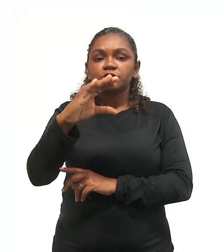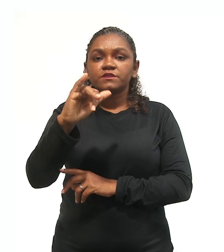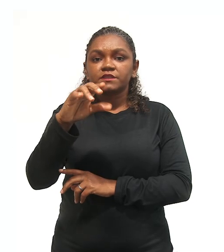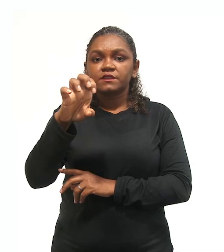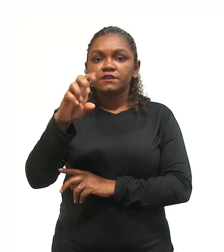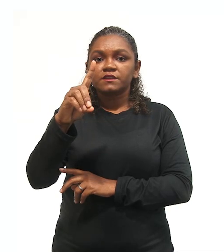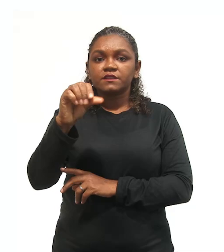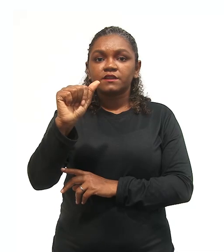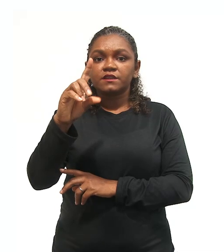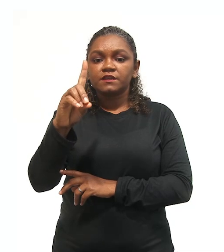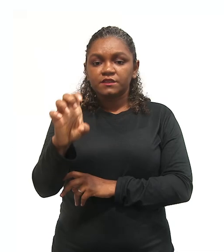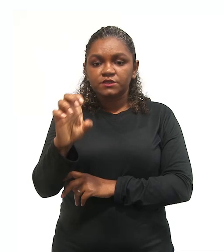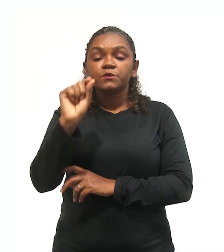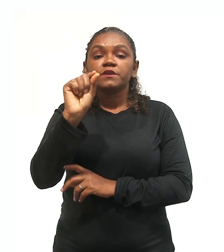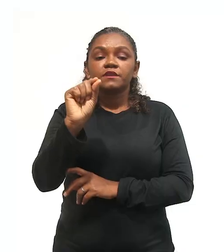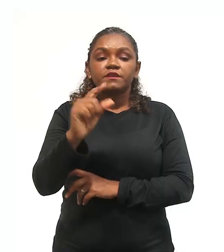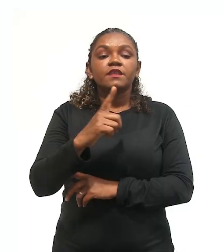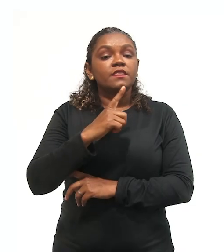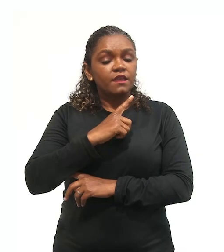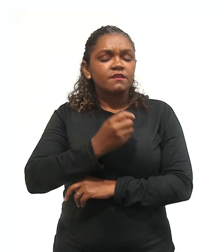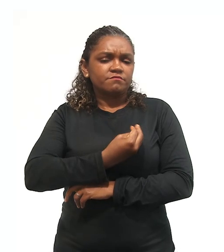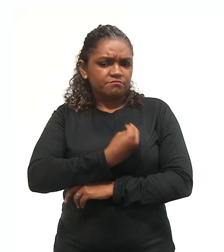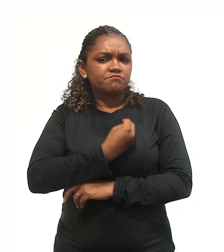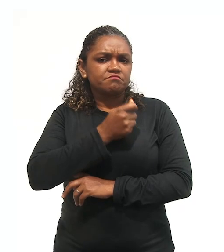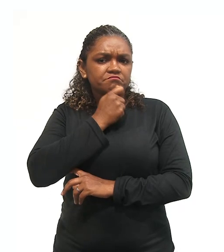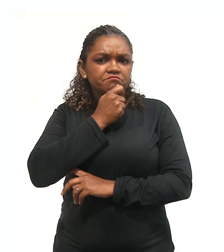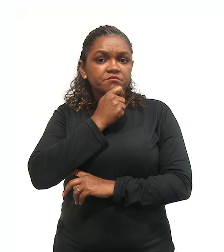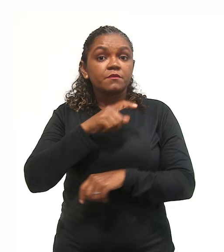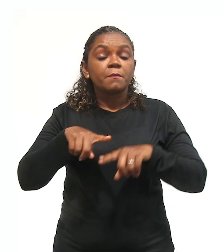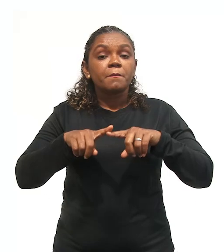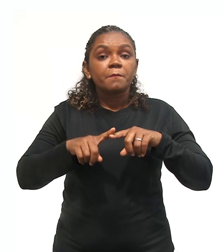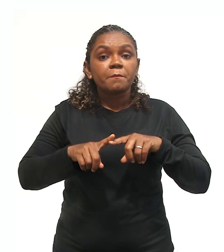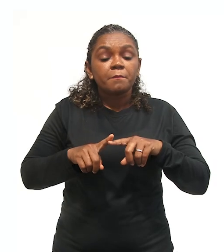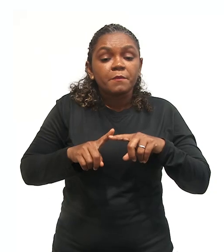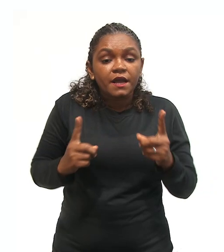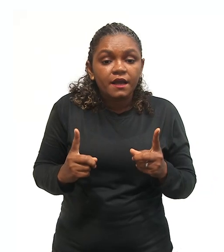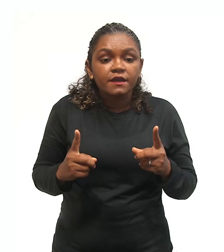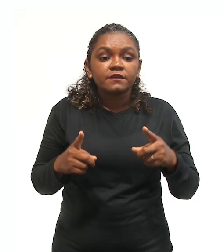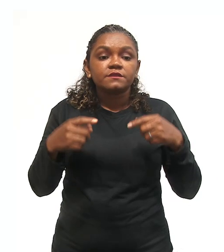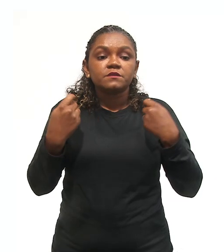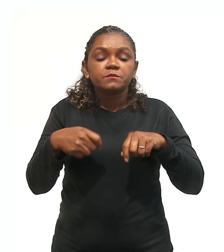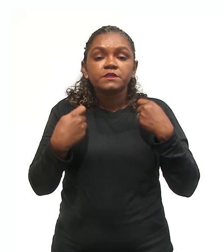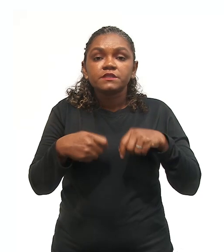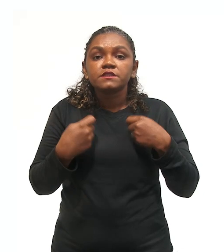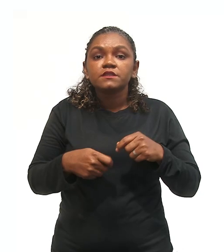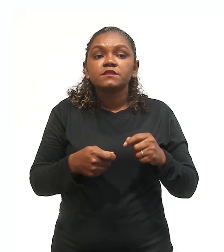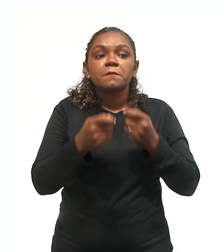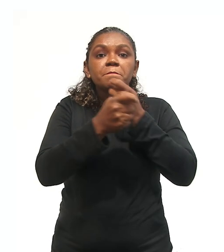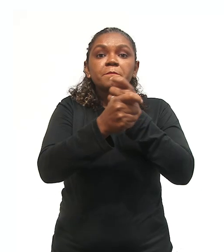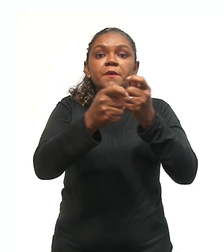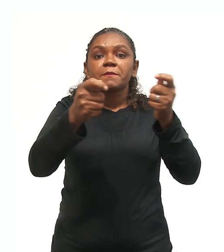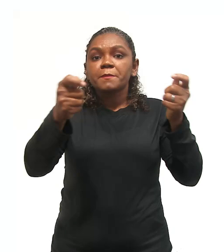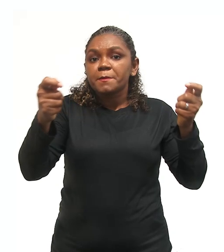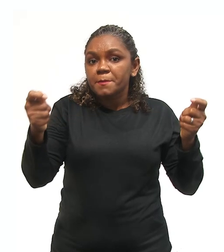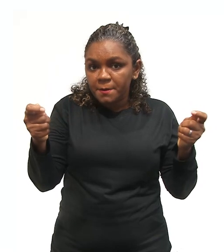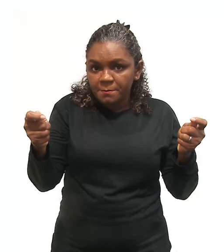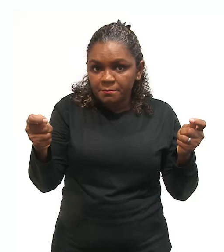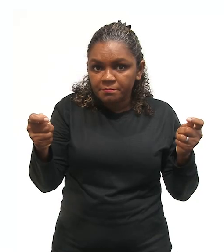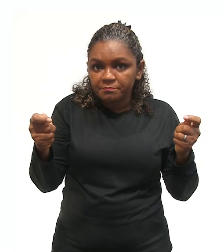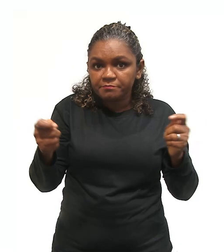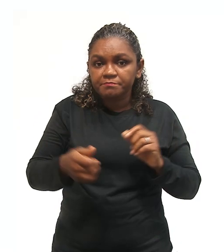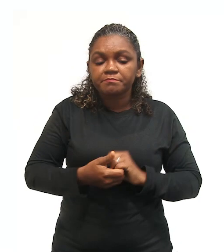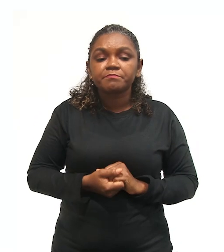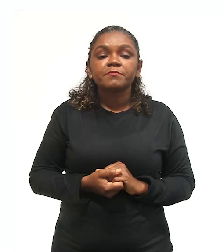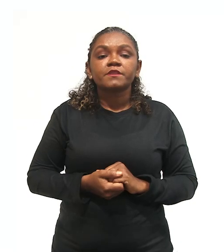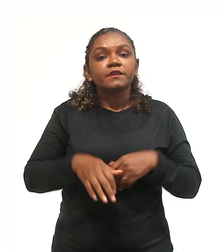sociedade, embora dissolvida, ainda existe, para a finalidade de resolver as suas pendências financeiras. É nessa fase